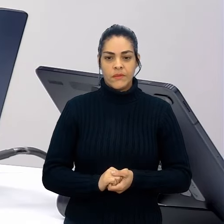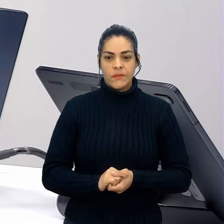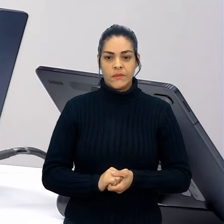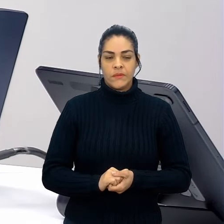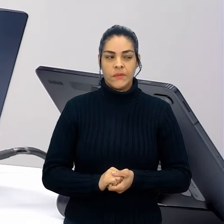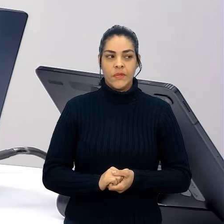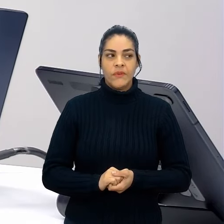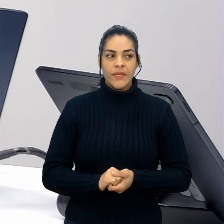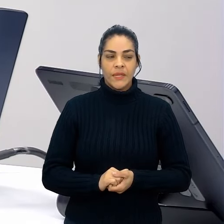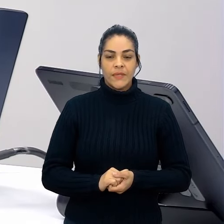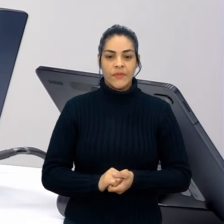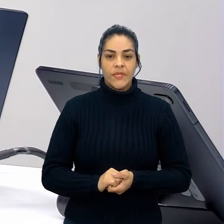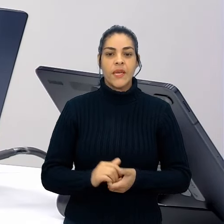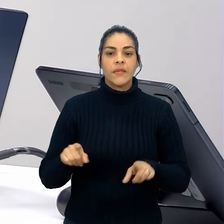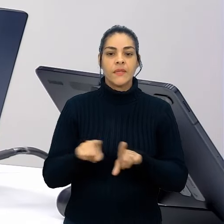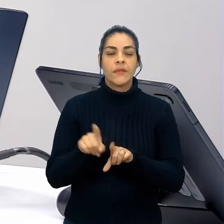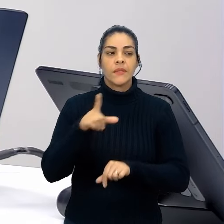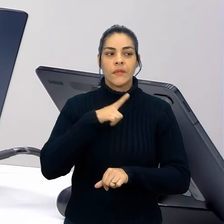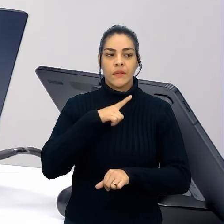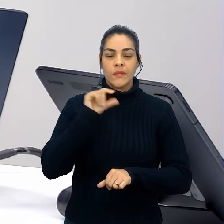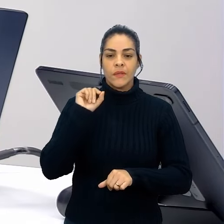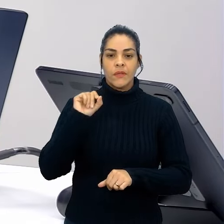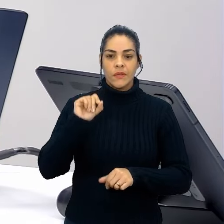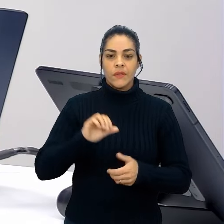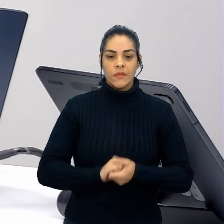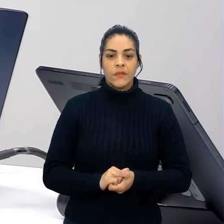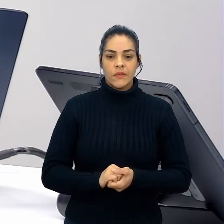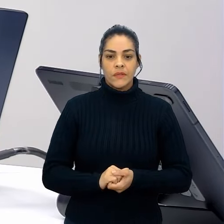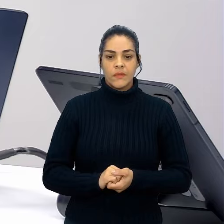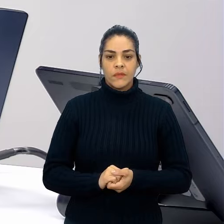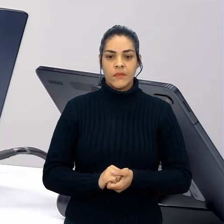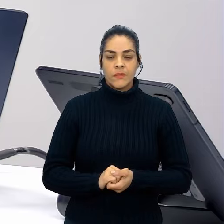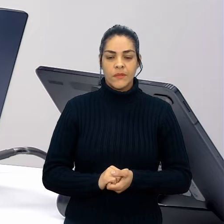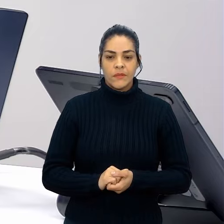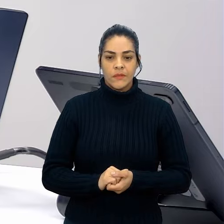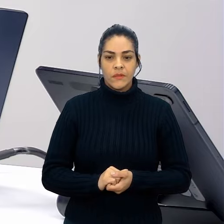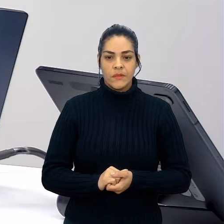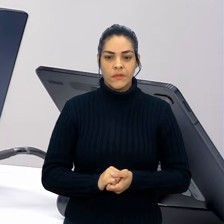Muito obrigada pelas contribuições. Vocês estão muito assim...